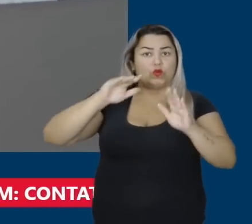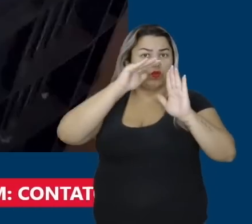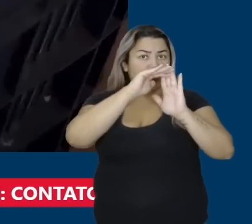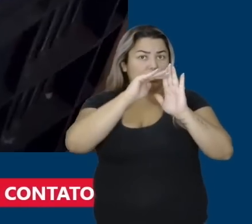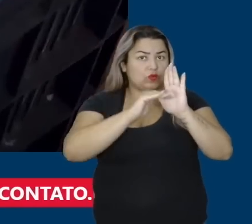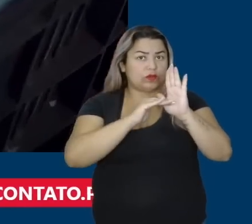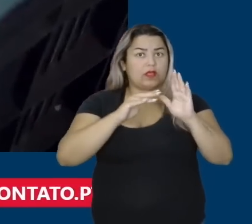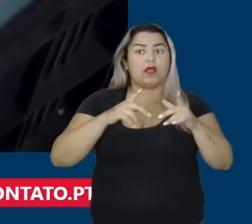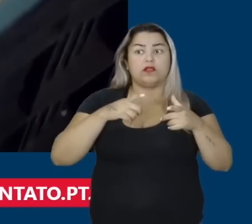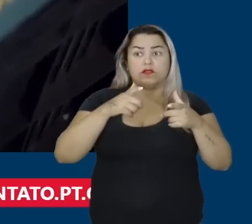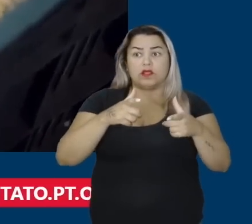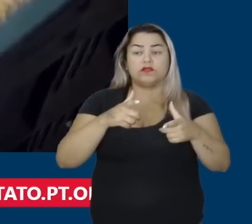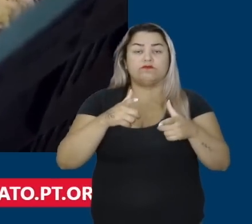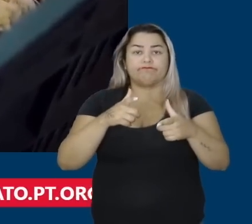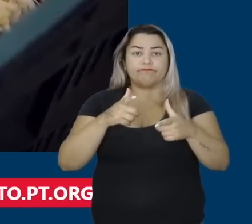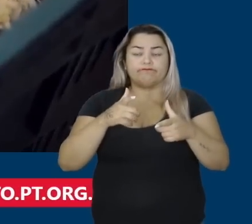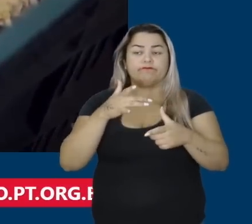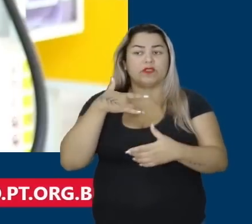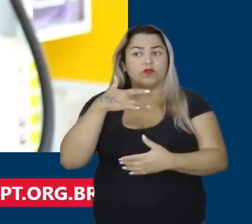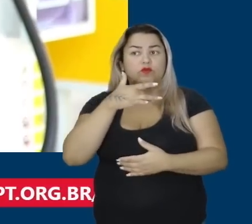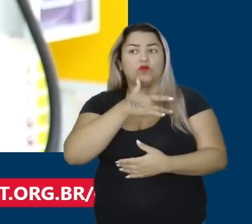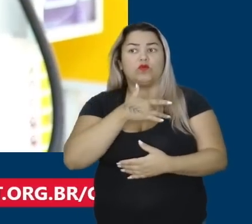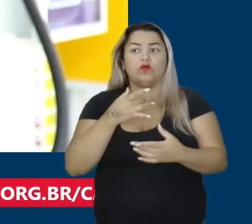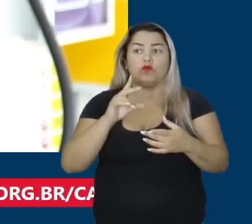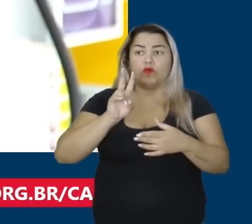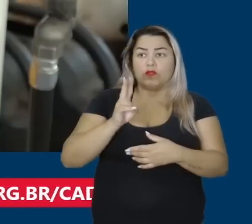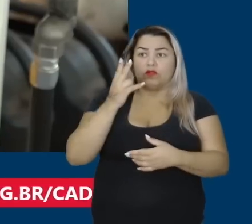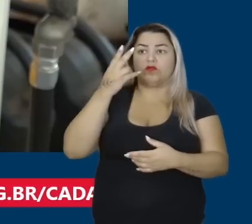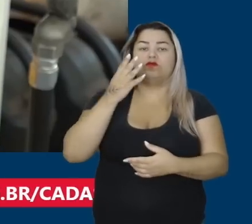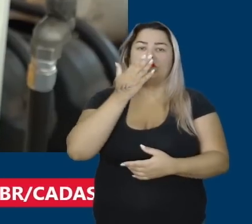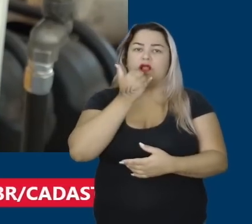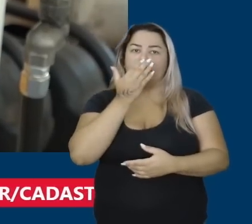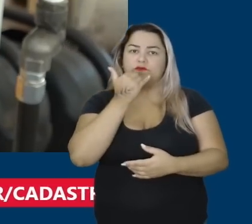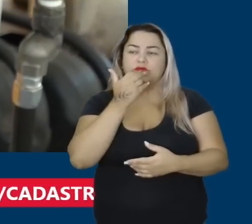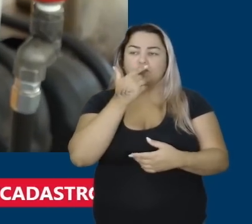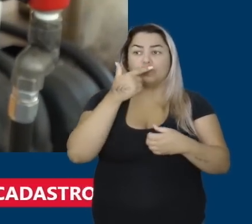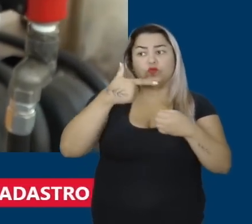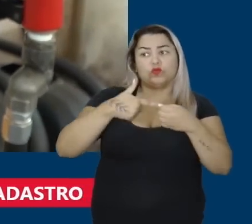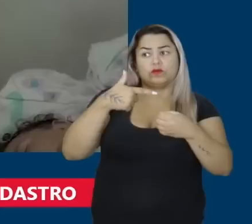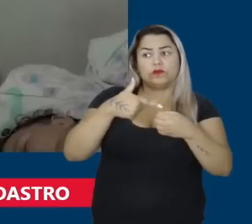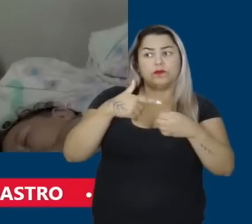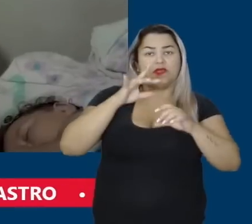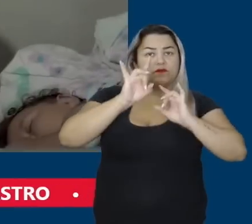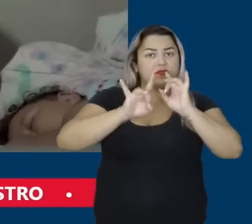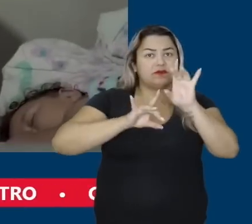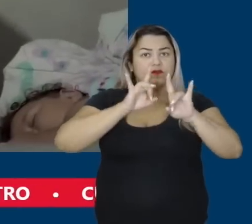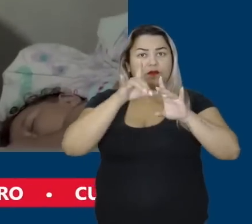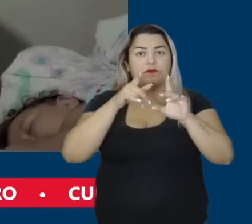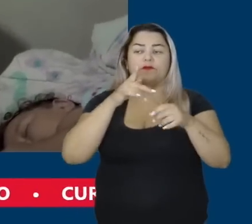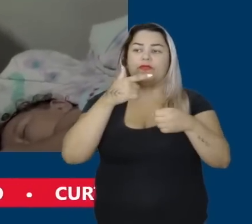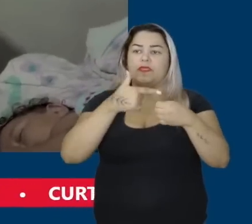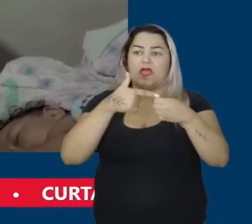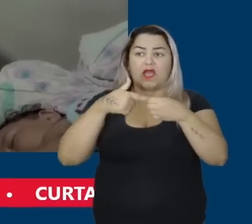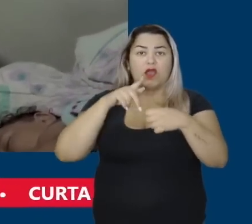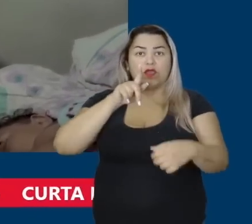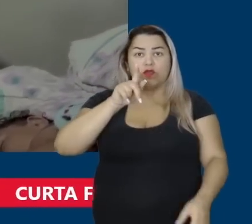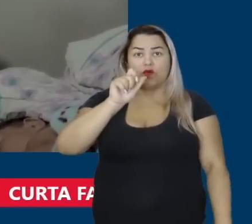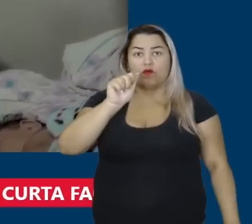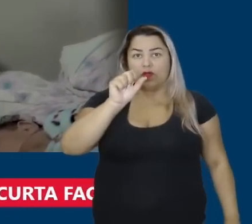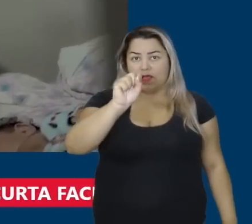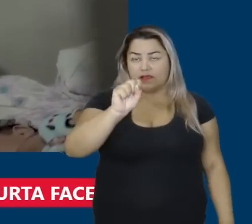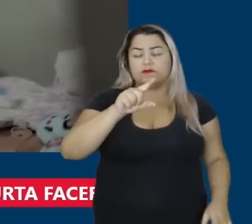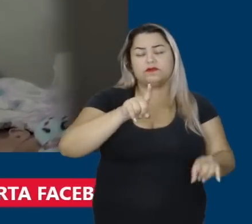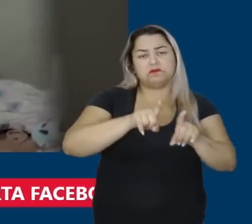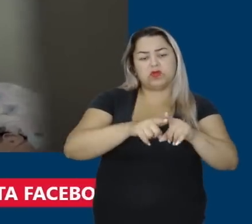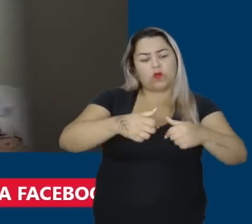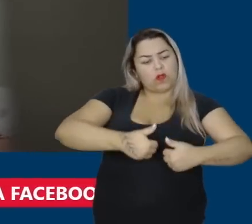saúde. Os preços dos alimentos e dos combustíveis começaram a baixar, em especial a gasolina e o gás de cozinha. A qualidade de vida